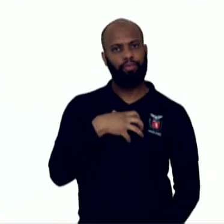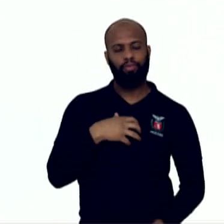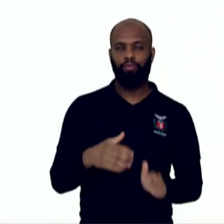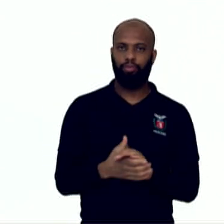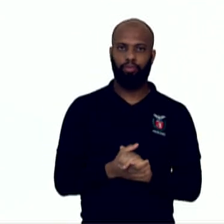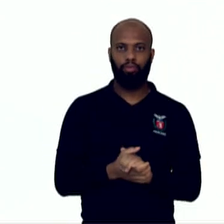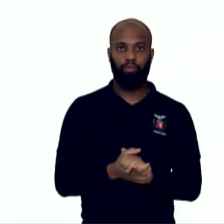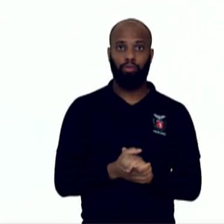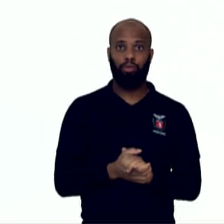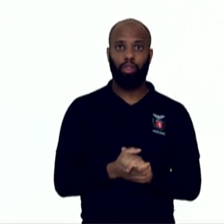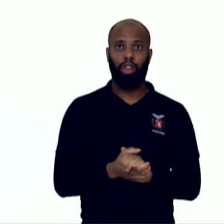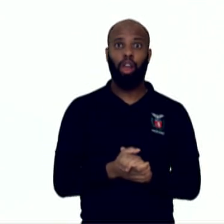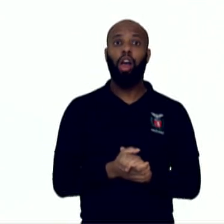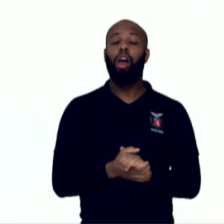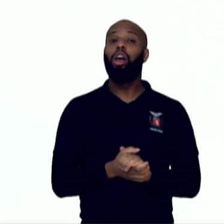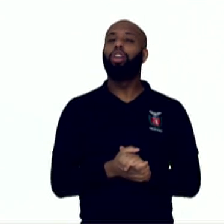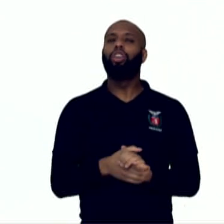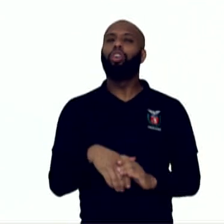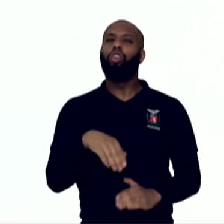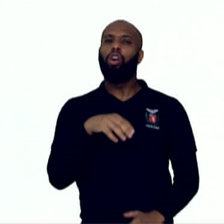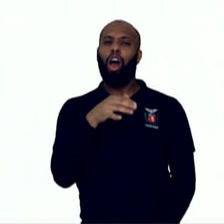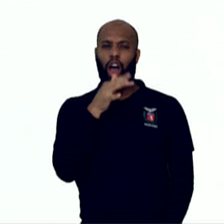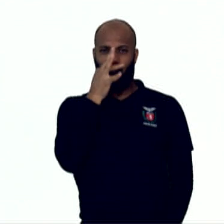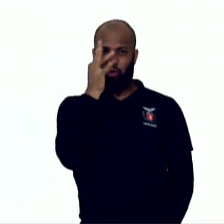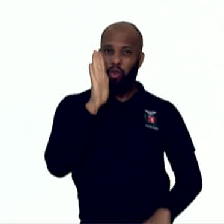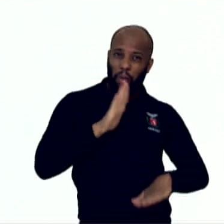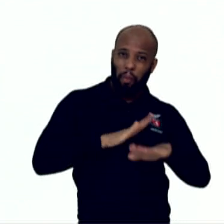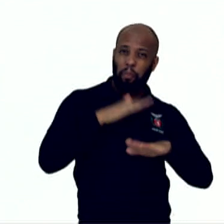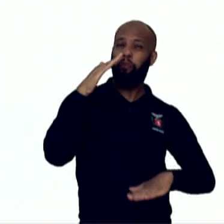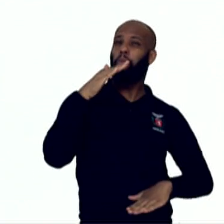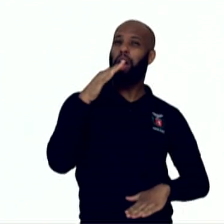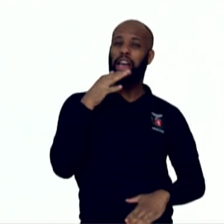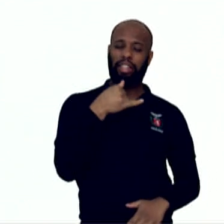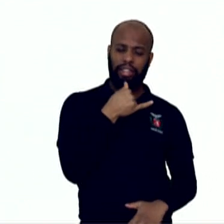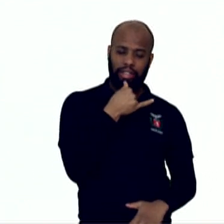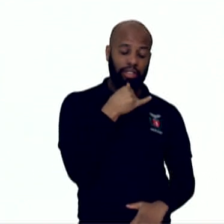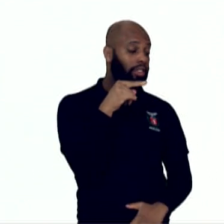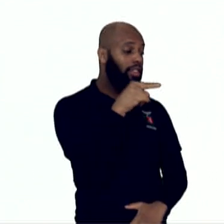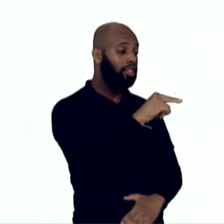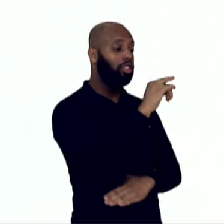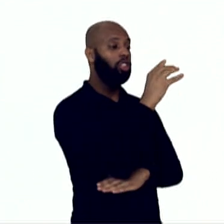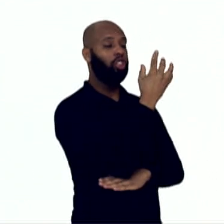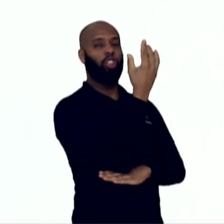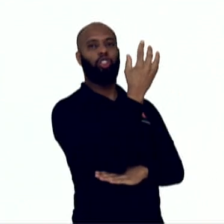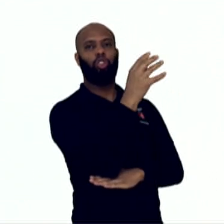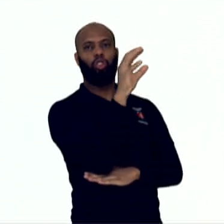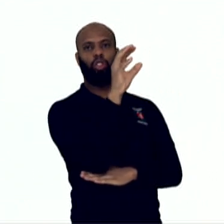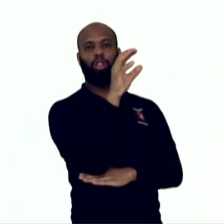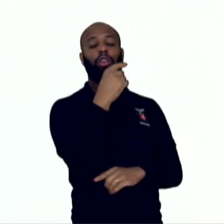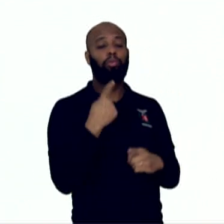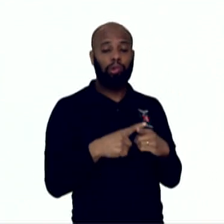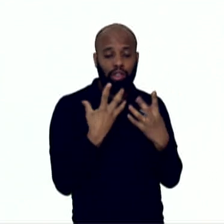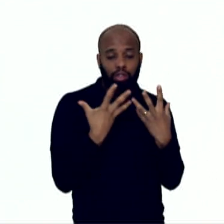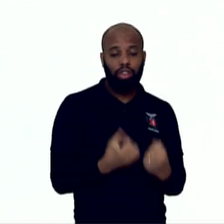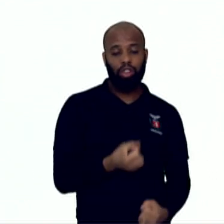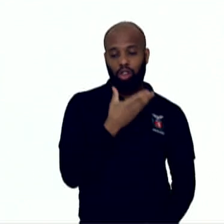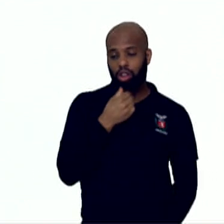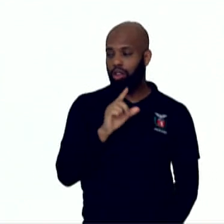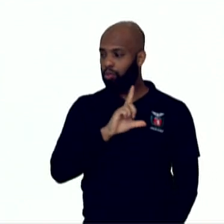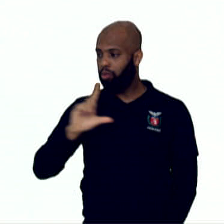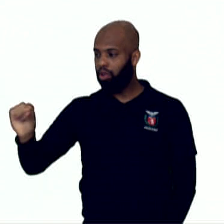mais triste de todas era o girassol, que não se conformava com a ausência do homem. Você o tratava